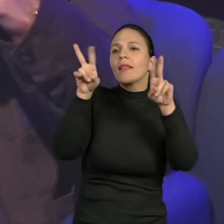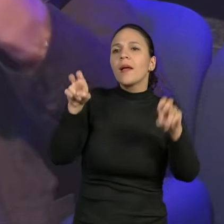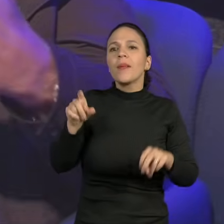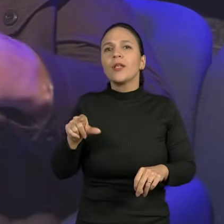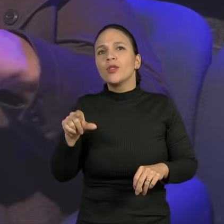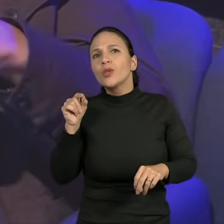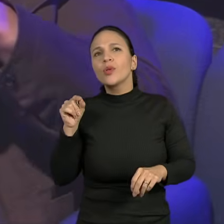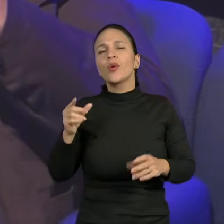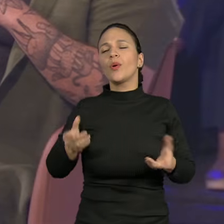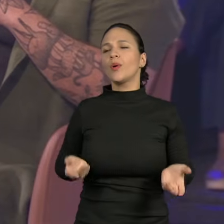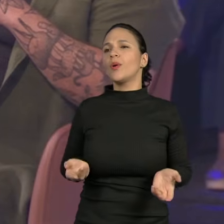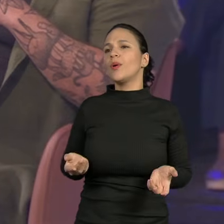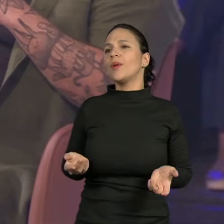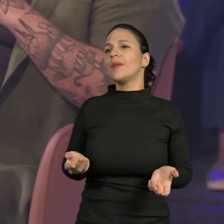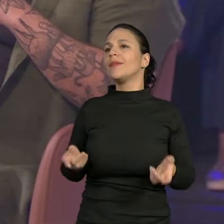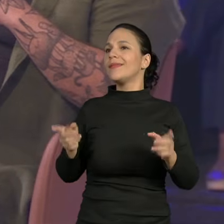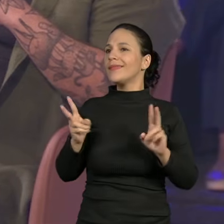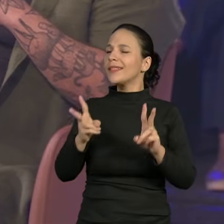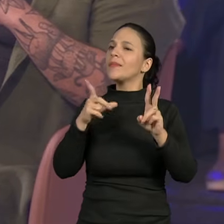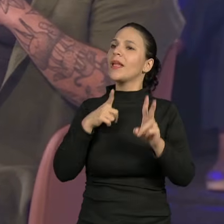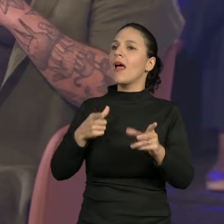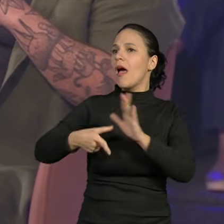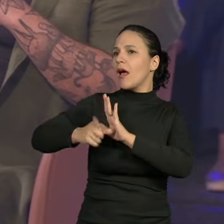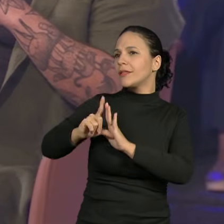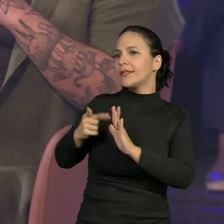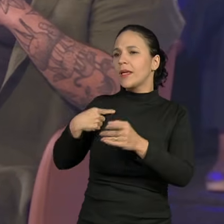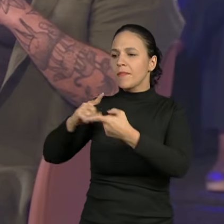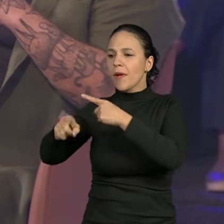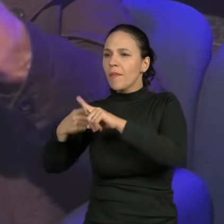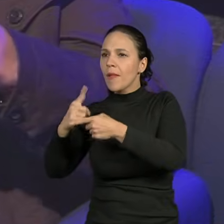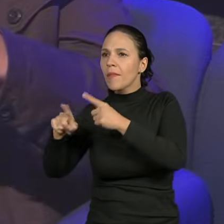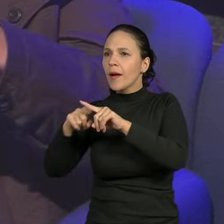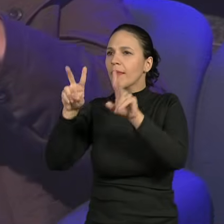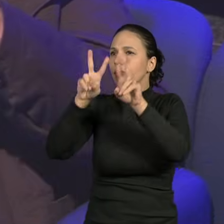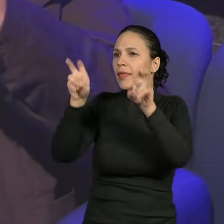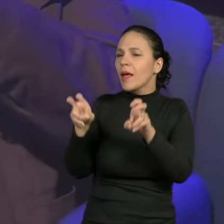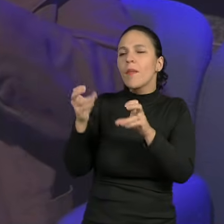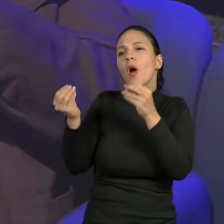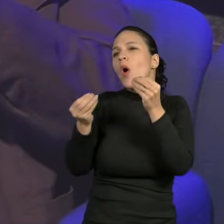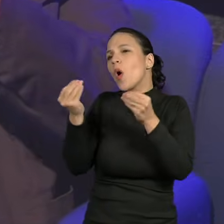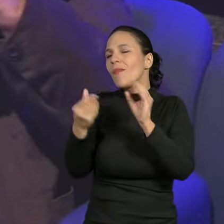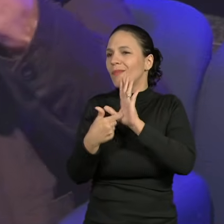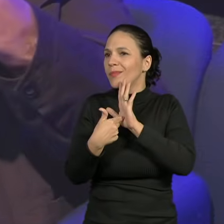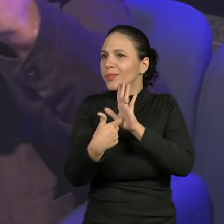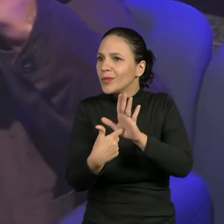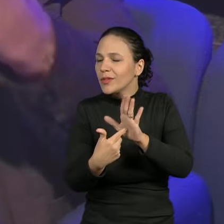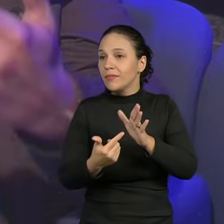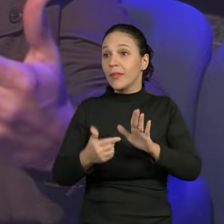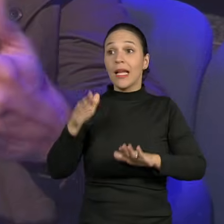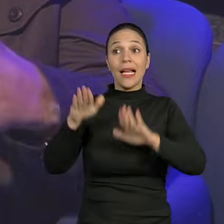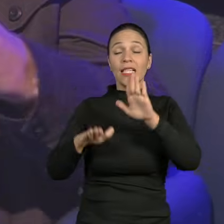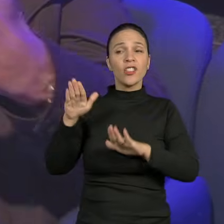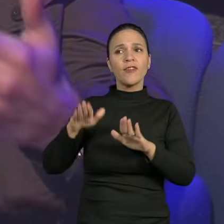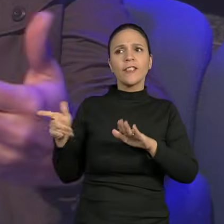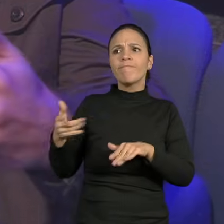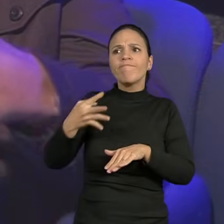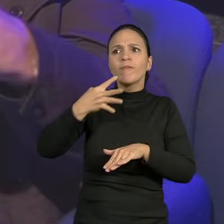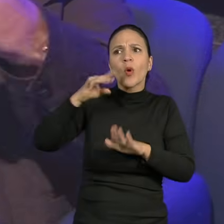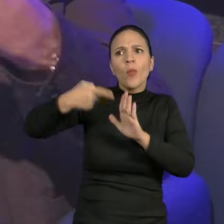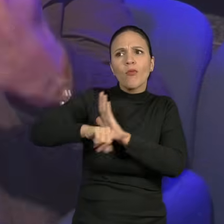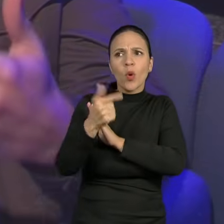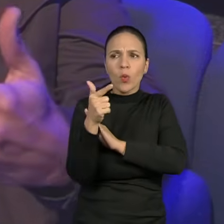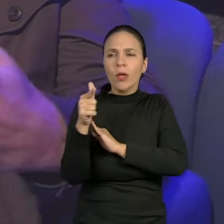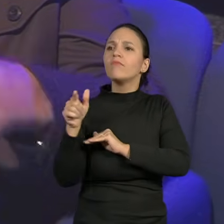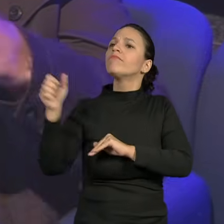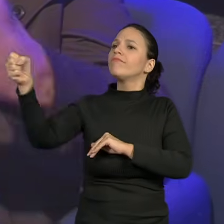que a gente vai abordar. Sempre tem essa conversa de quais são os assuntos, como a gente vai tratar isso. Quando é preciso, a gente procura um